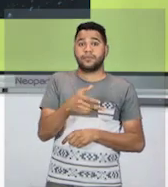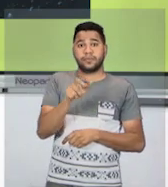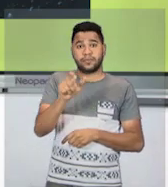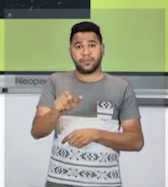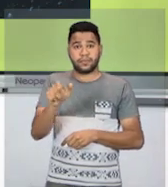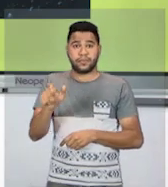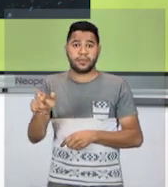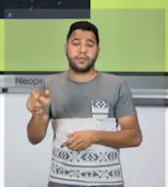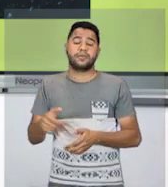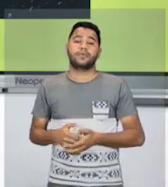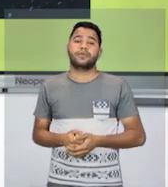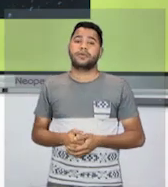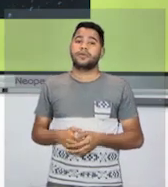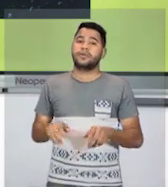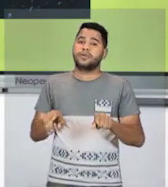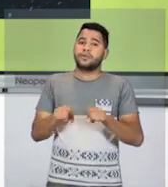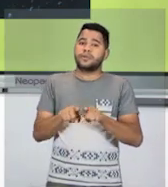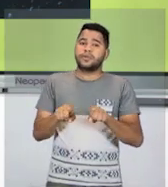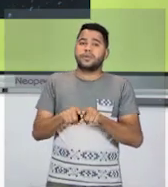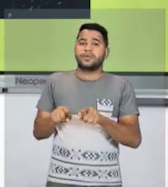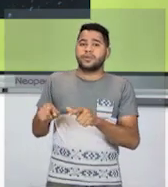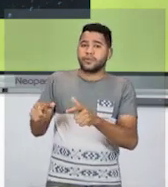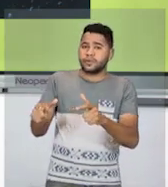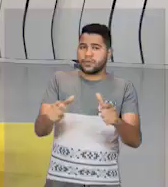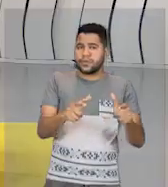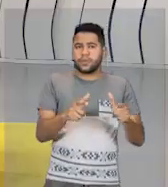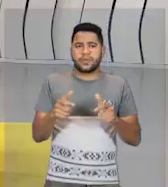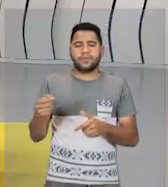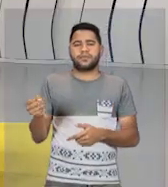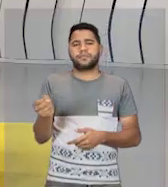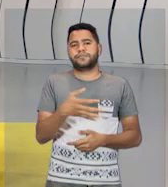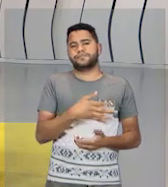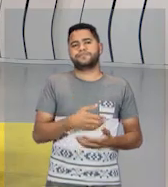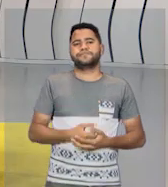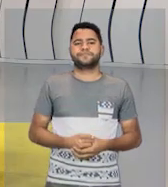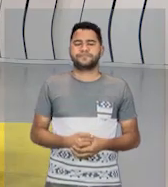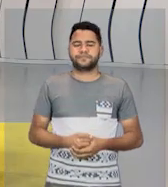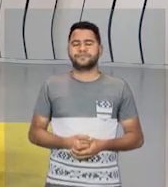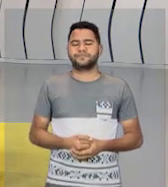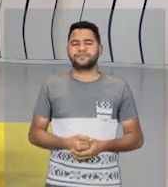e conhece lugares novos também